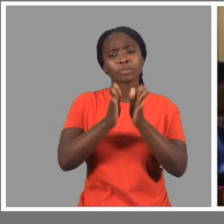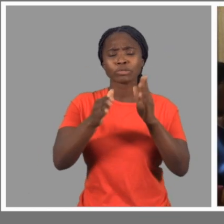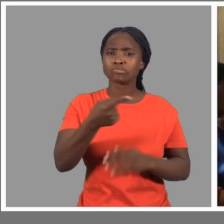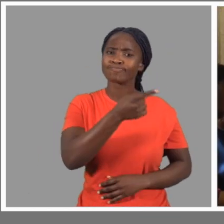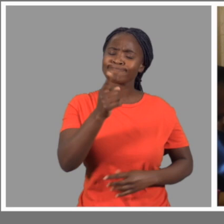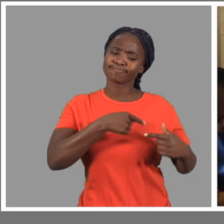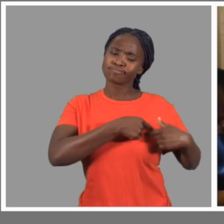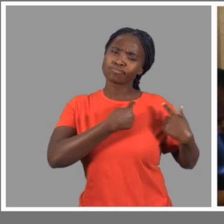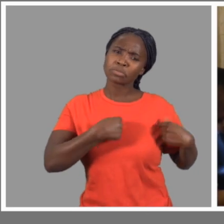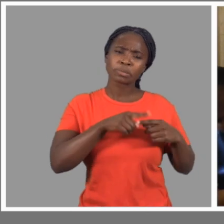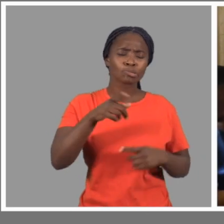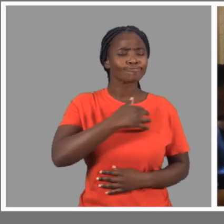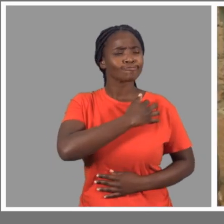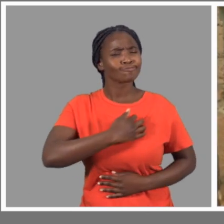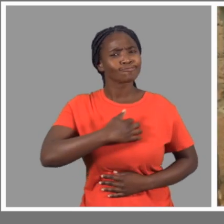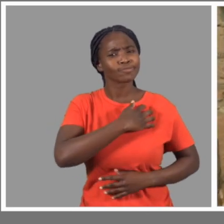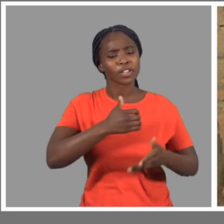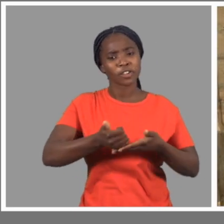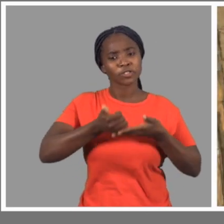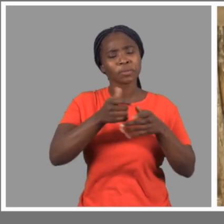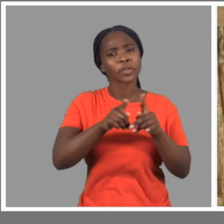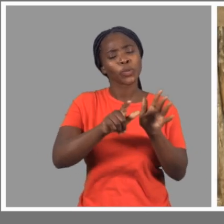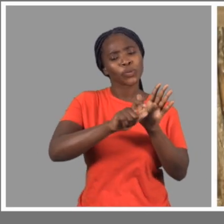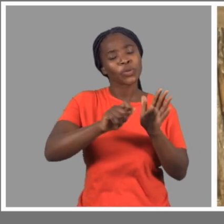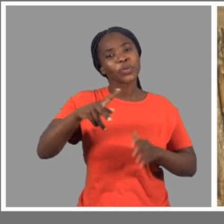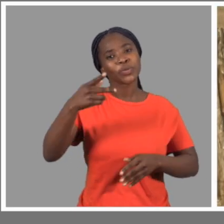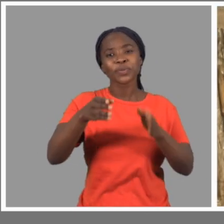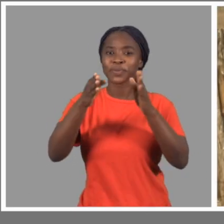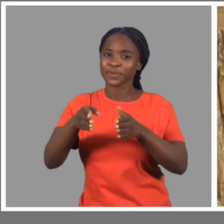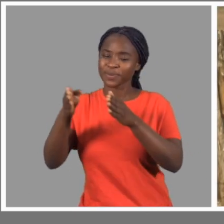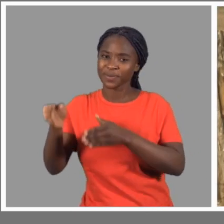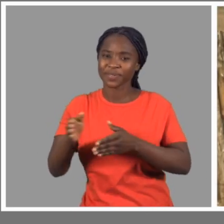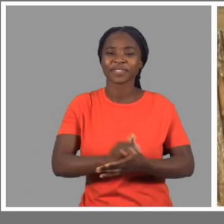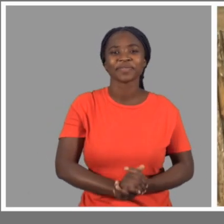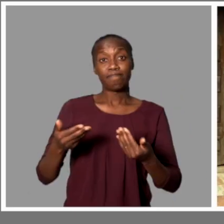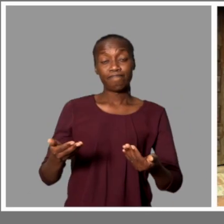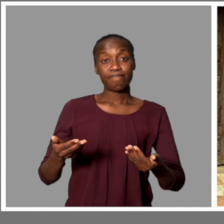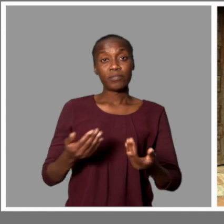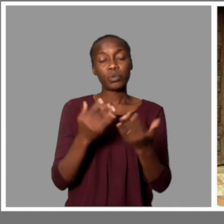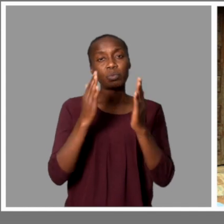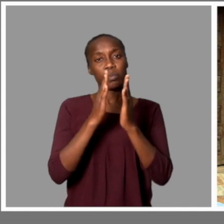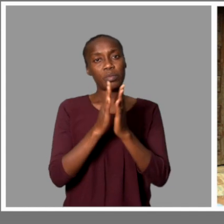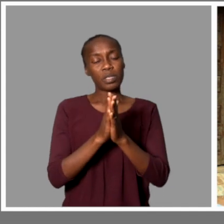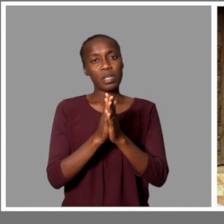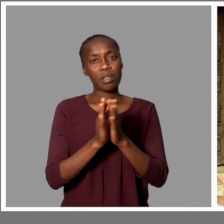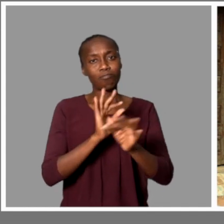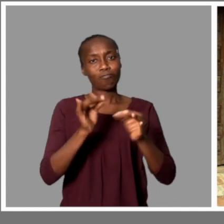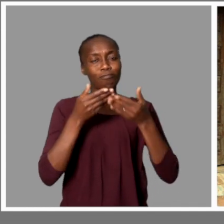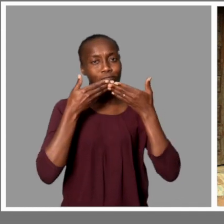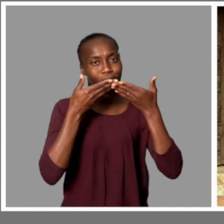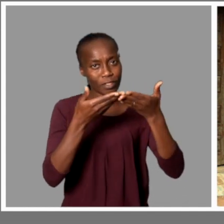gesto, encorajaram outras pessoas de boa fé a seguirem o exemplo. Agradeceram esse gesto,